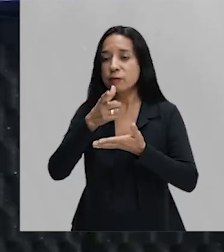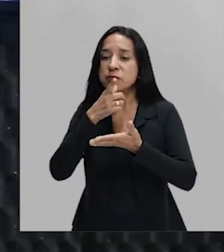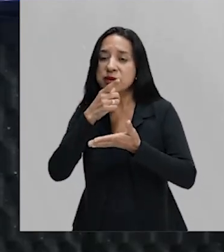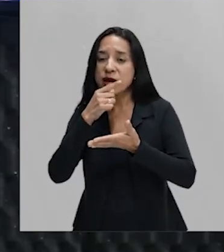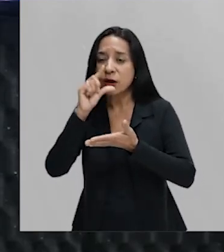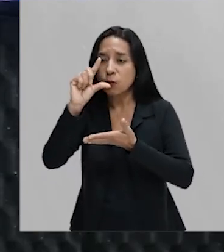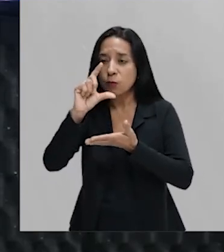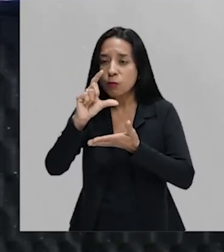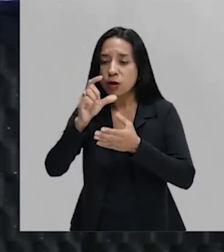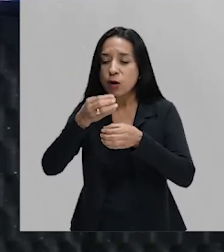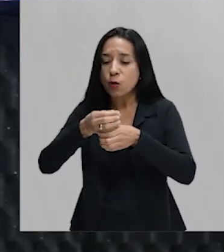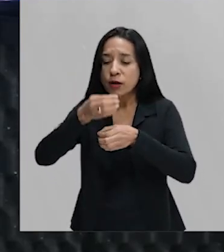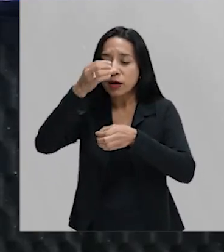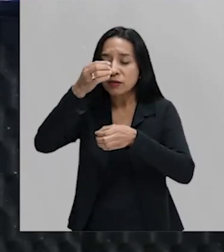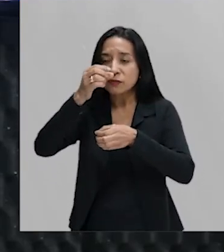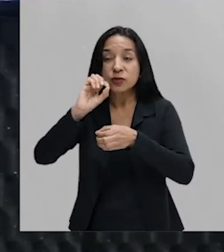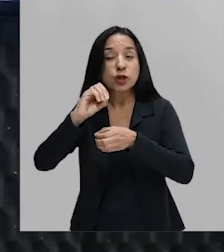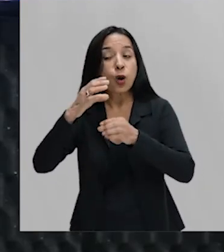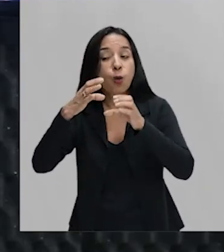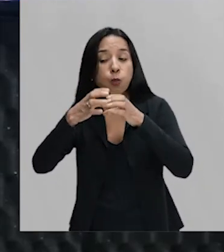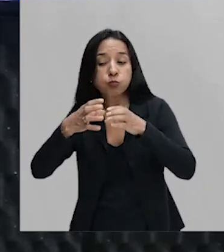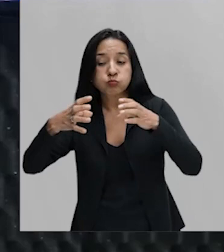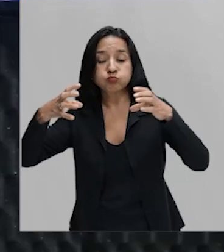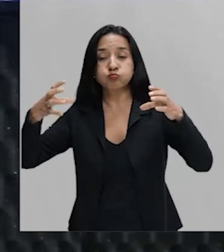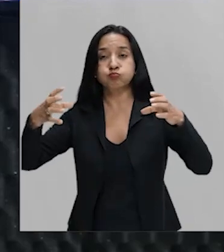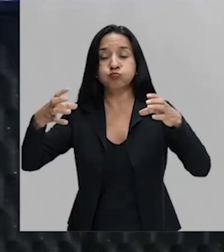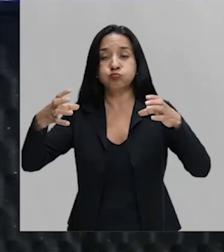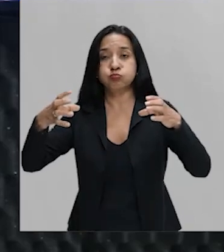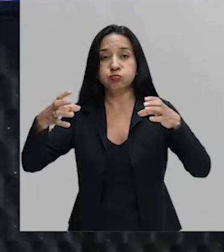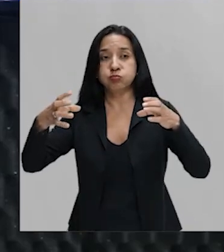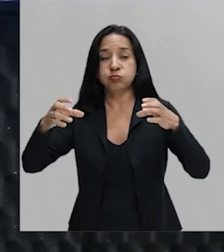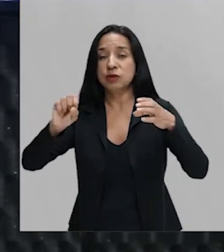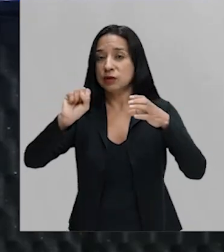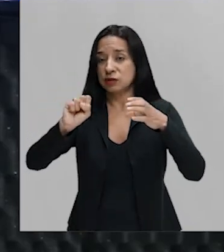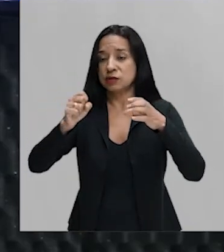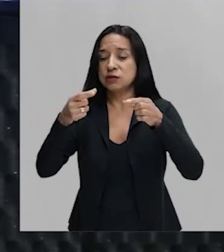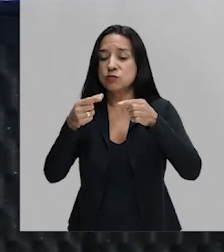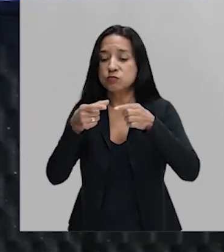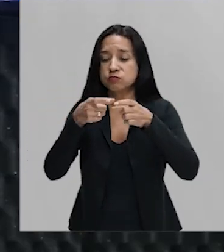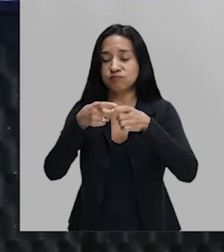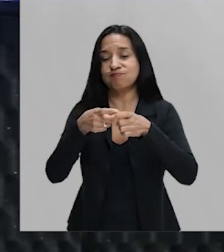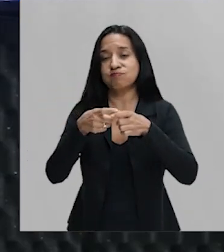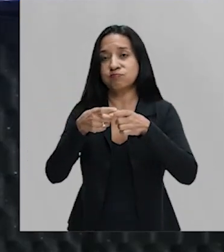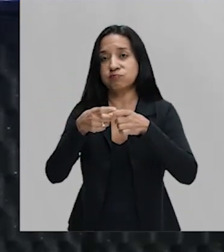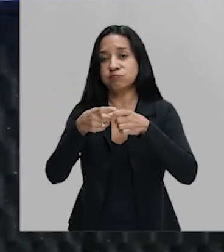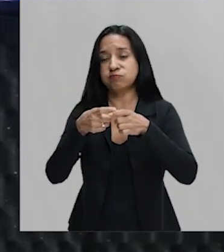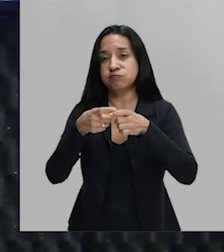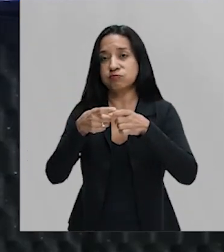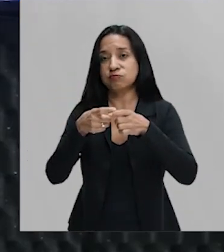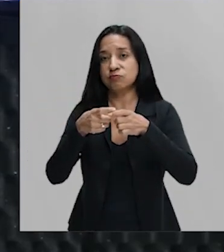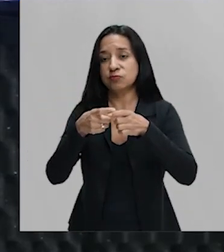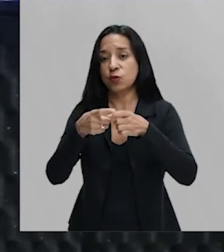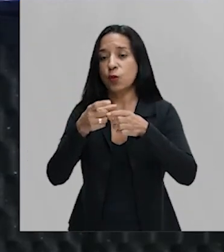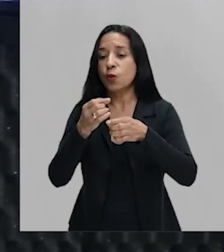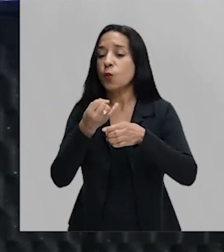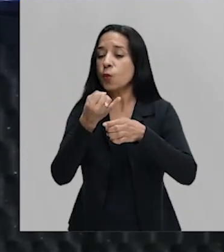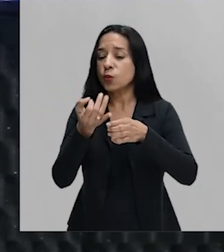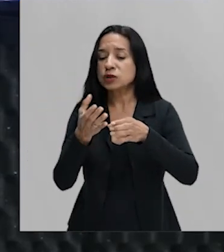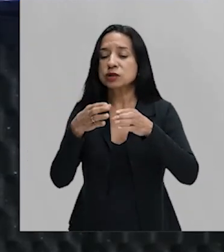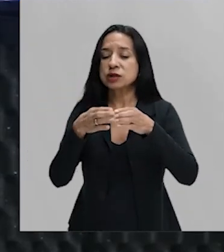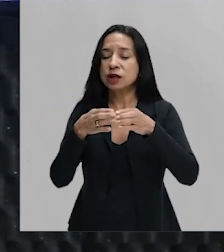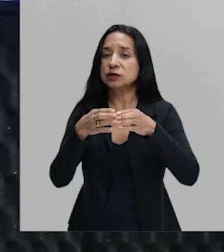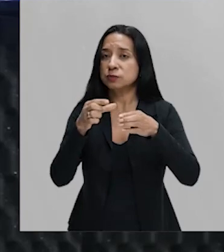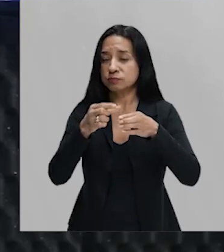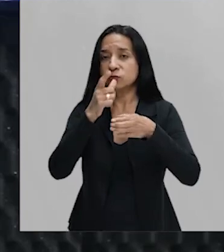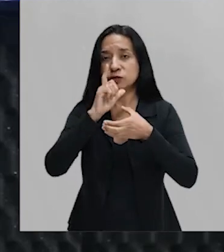inteira? Lógico que você vai beber apenas pequenos pacotes, né? Ou seja, uma quantidade menor de